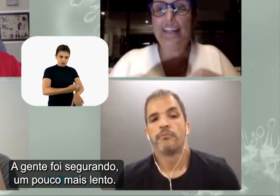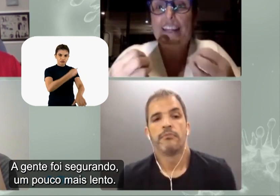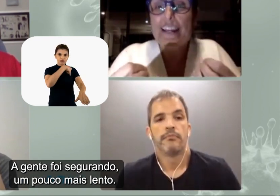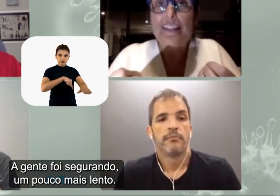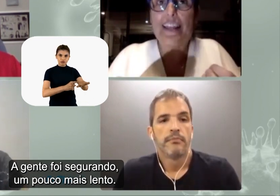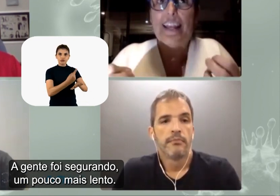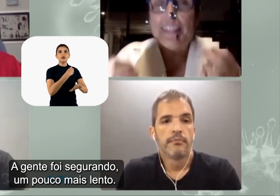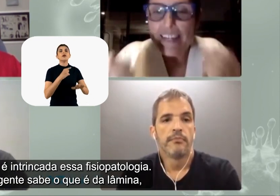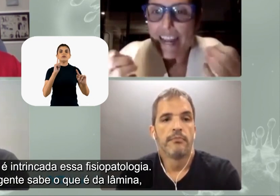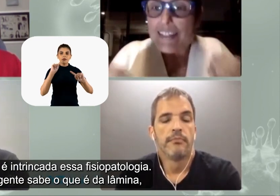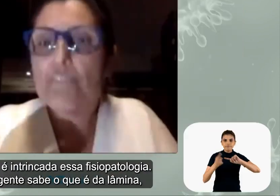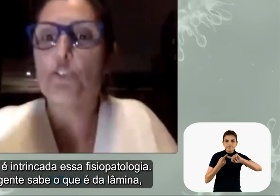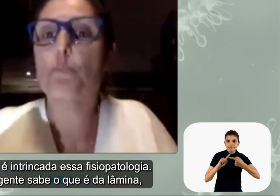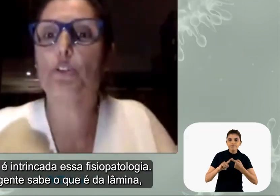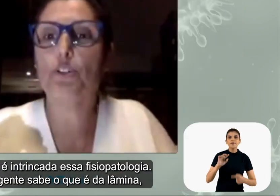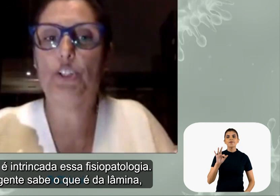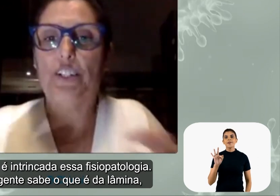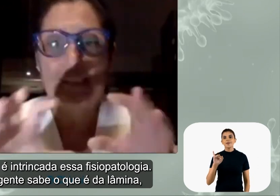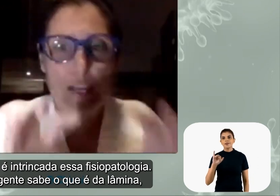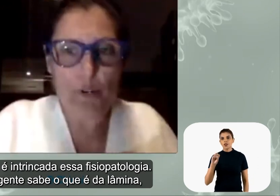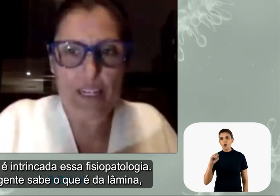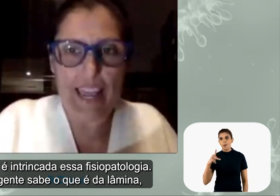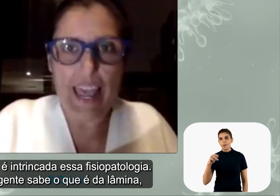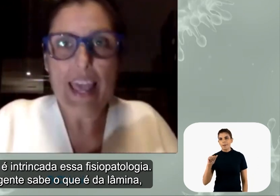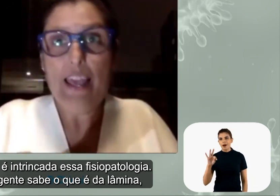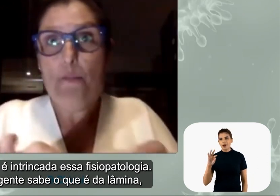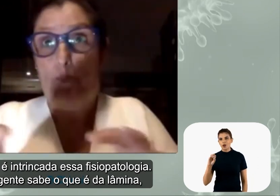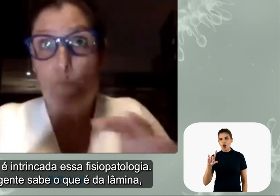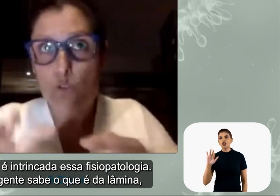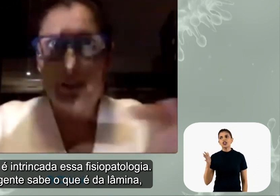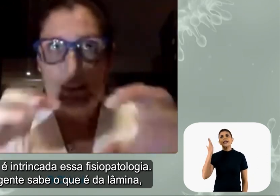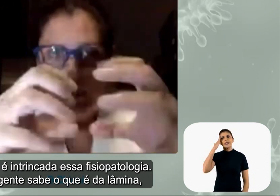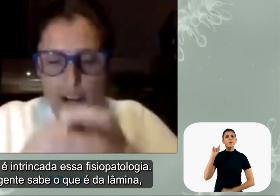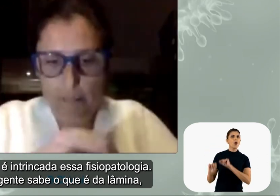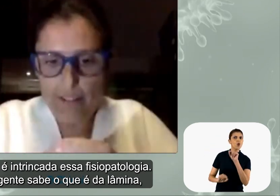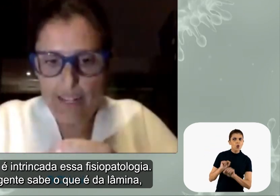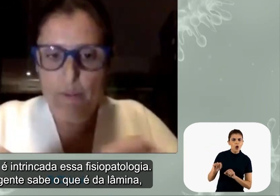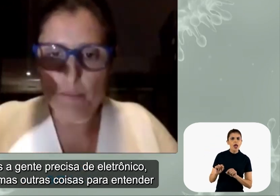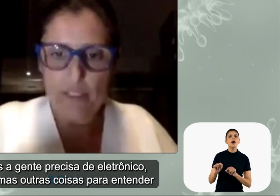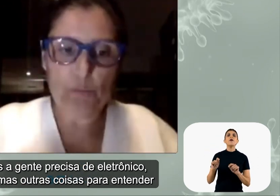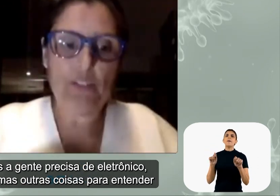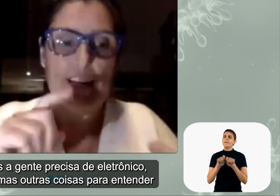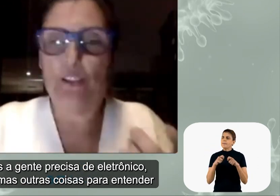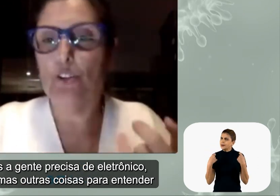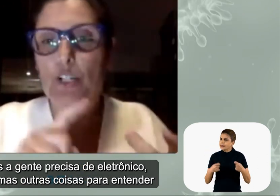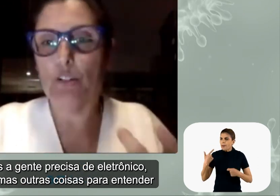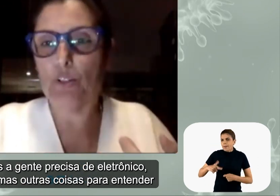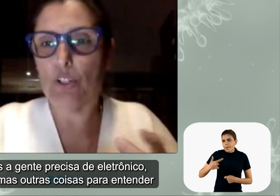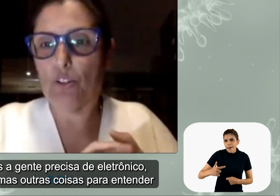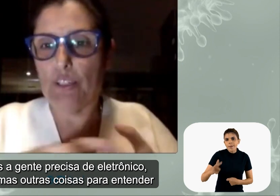é intrincada essa fisiopatologia. A gente sabe o que é da lâmina, mas a gente precisa de